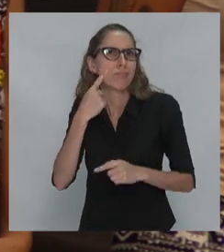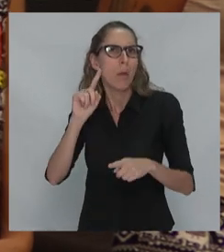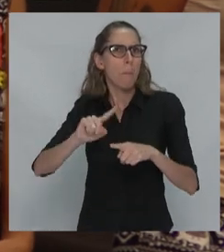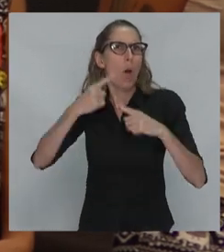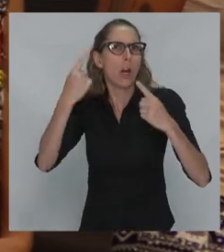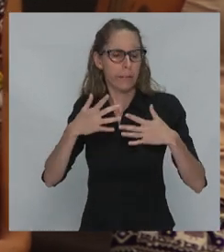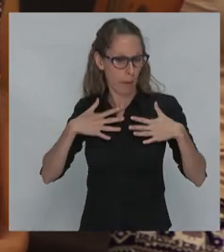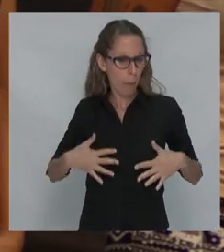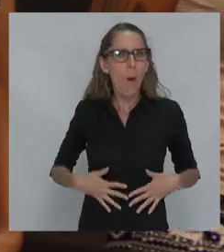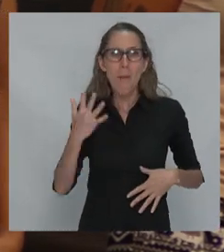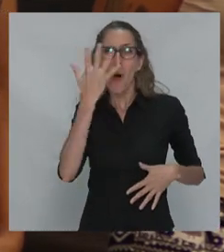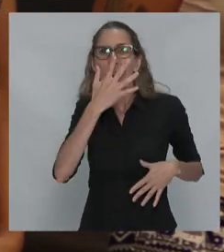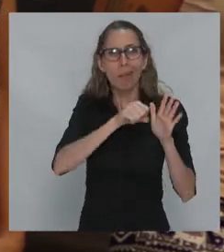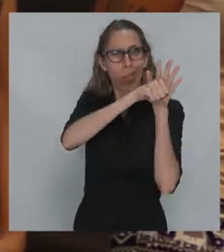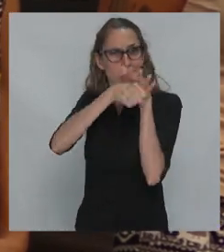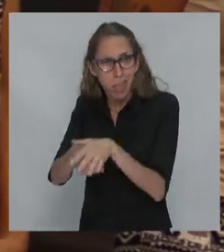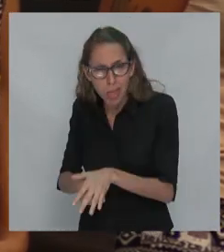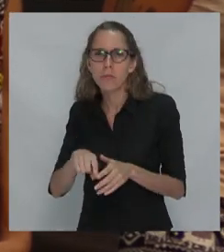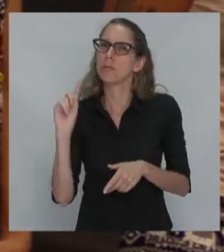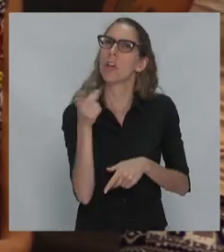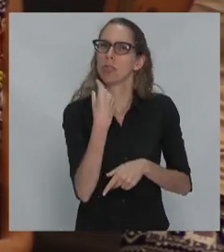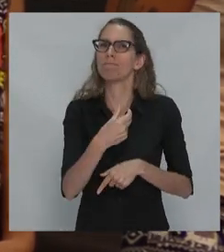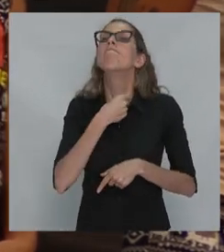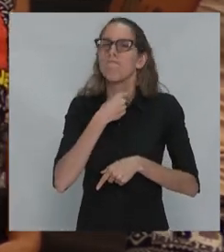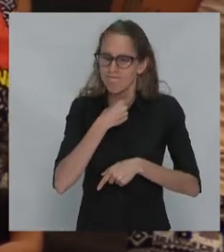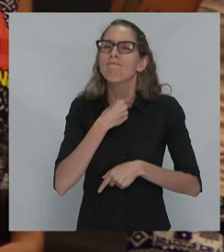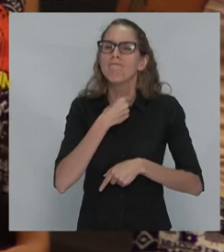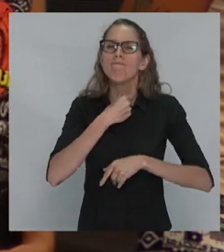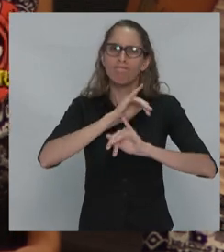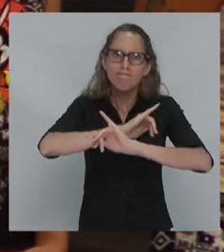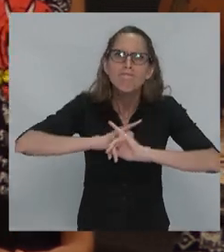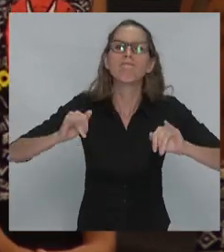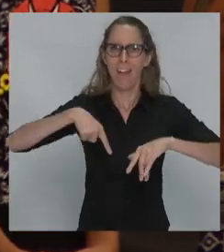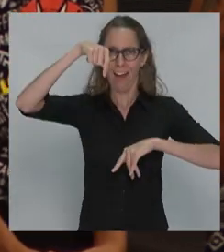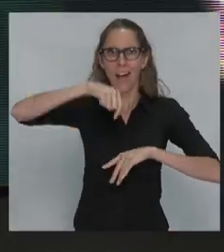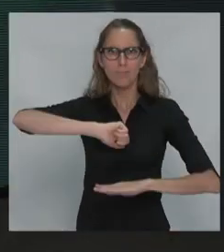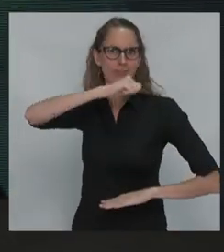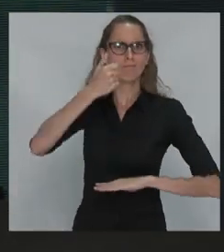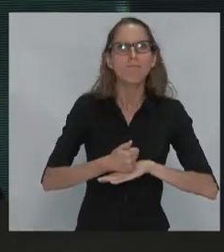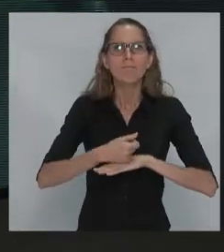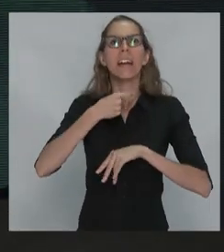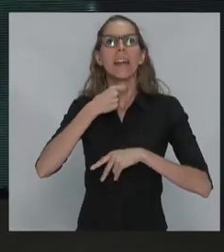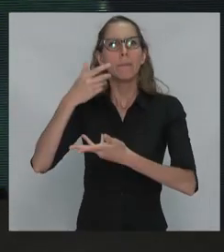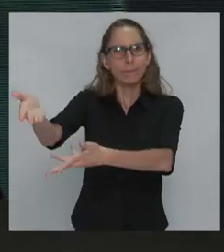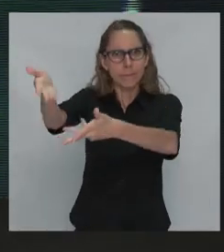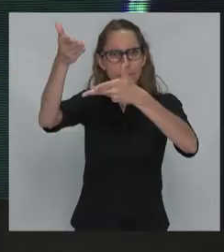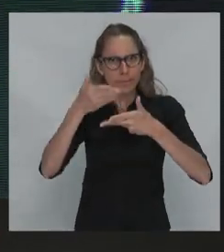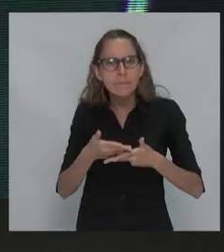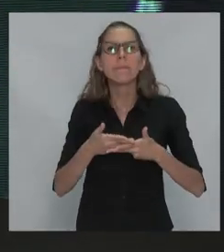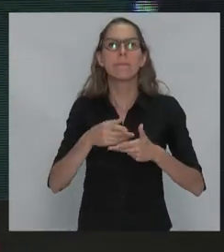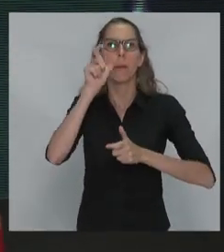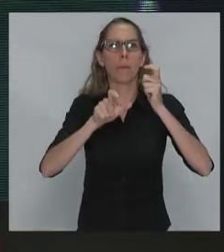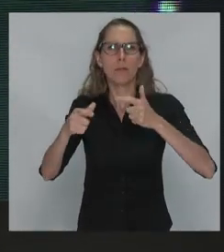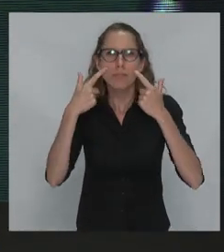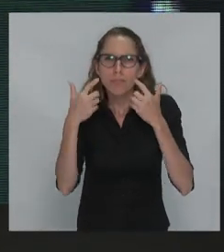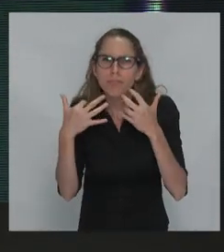negros, nós queríamos chamar aqui na frente, muito rapidamente, os pesquisadores e as pesquisadoras